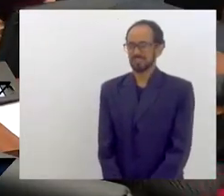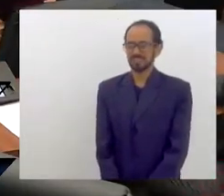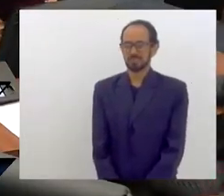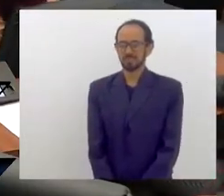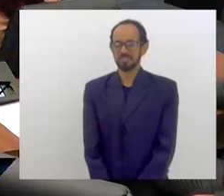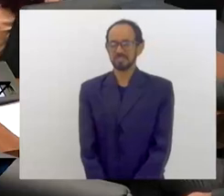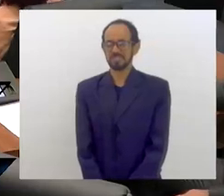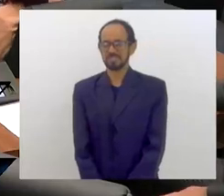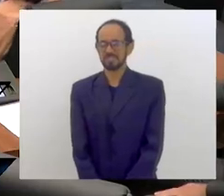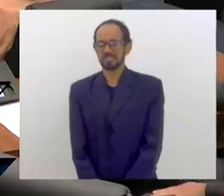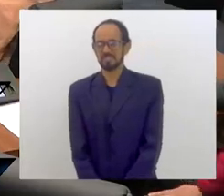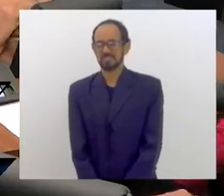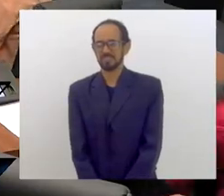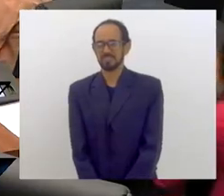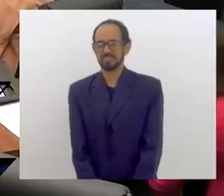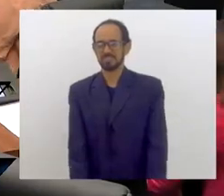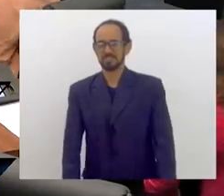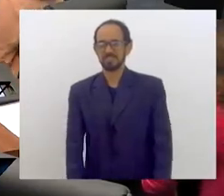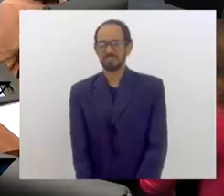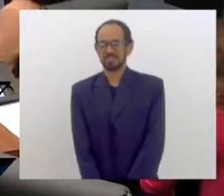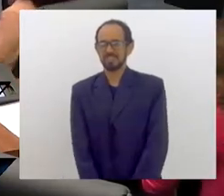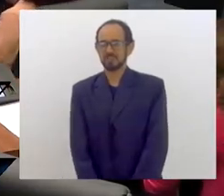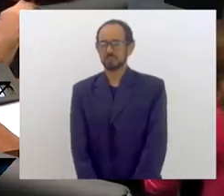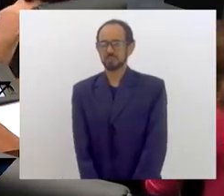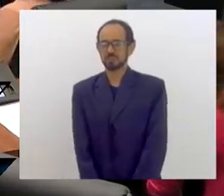questão de ordem, senhor presidente.